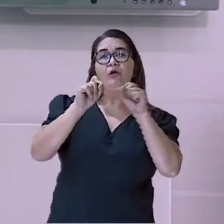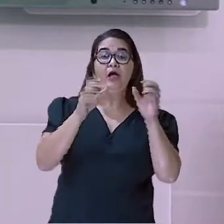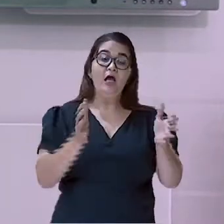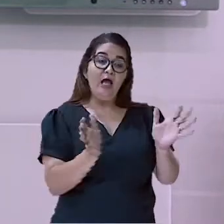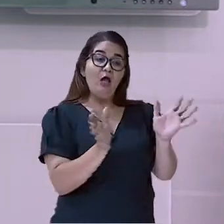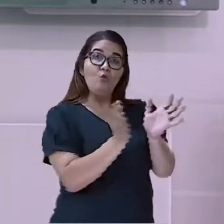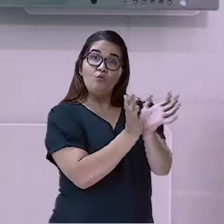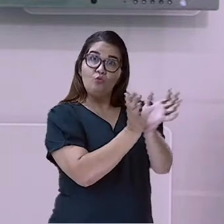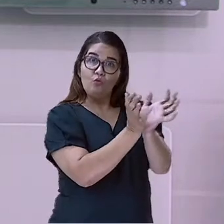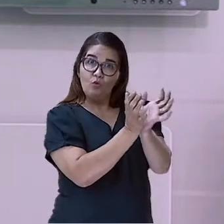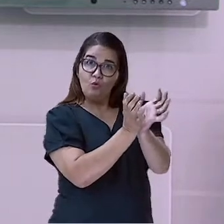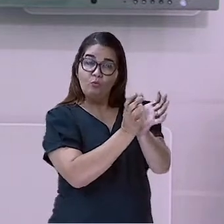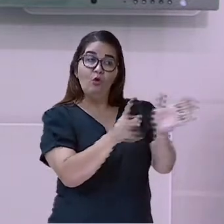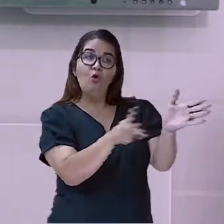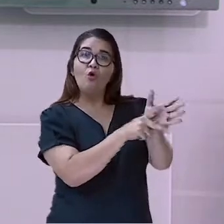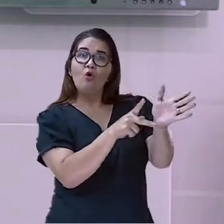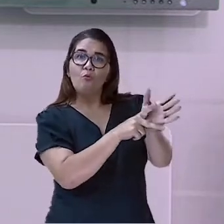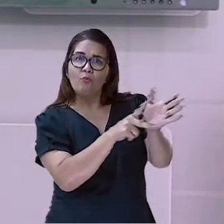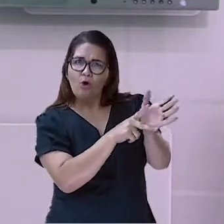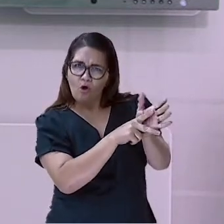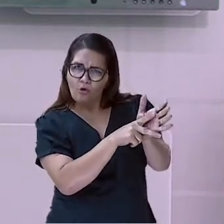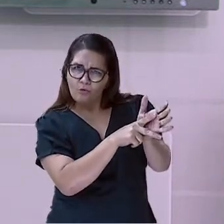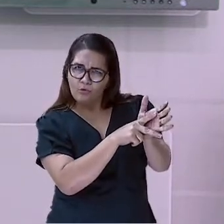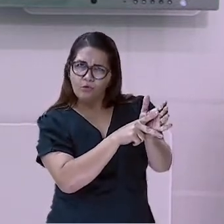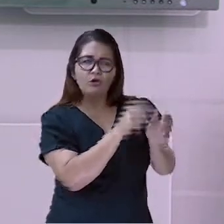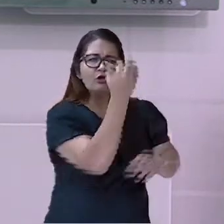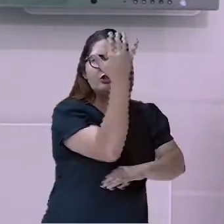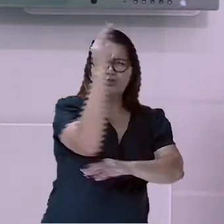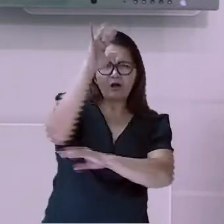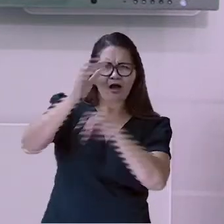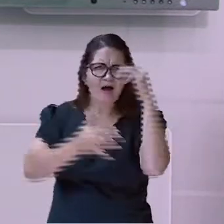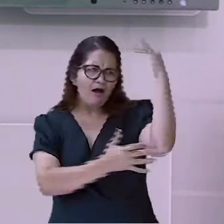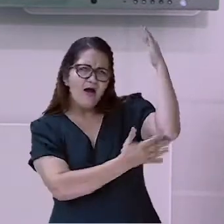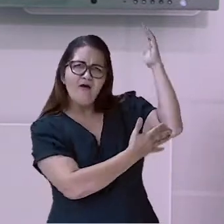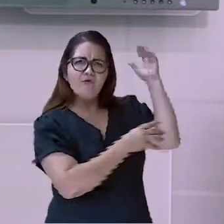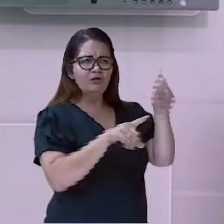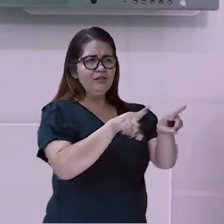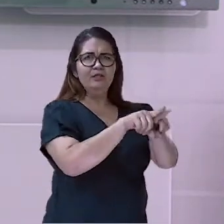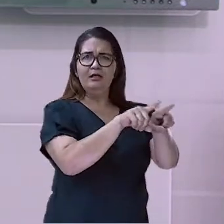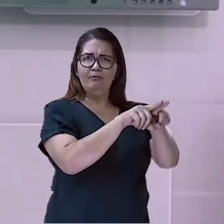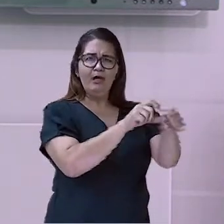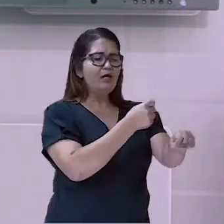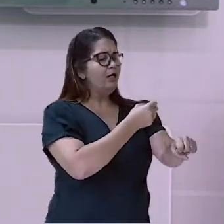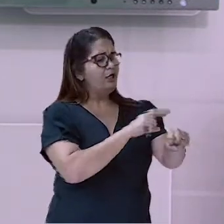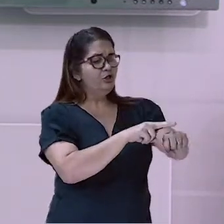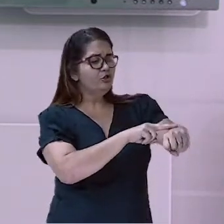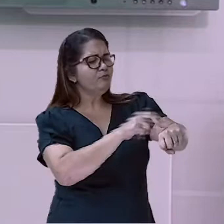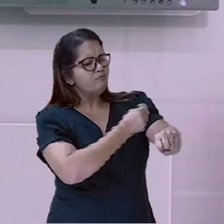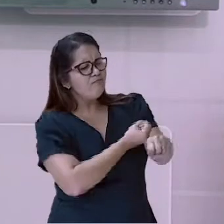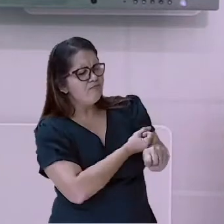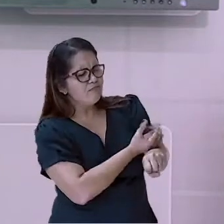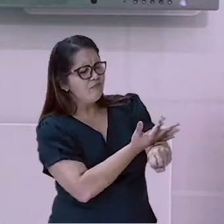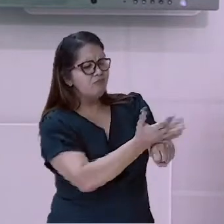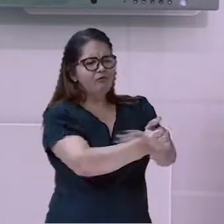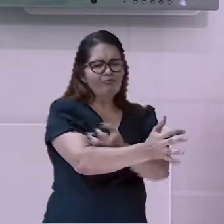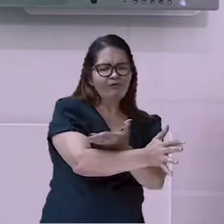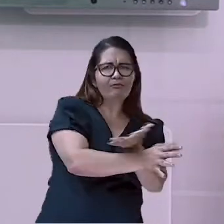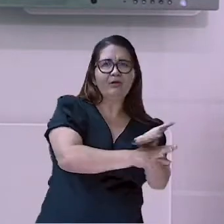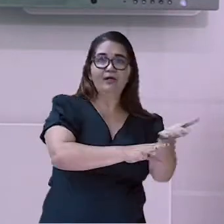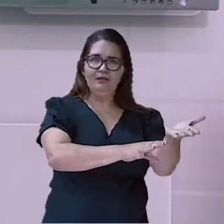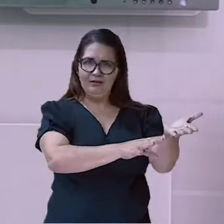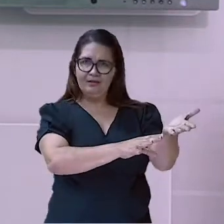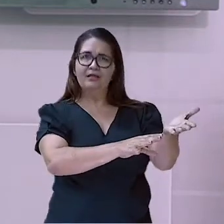região. Mas será que é de uma determinada região? Será que a gente tem diferença entre